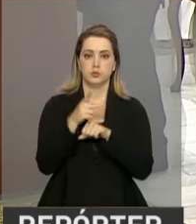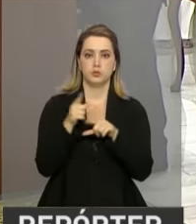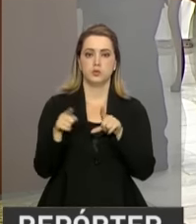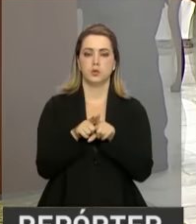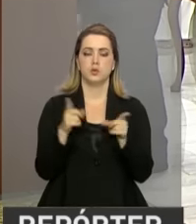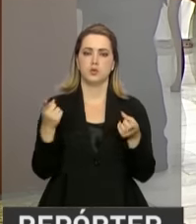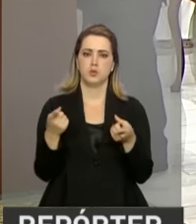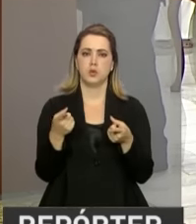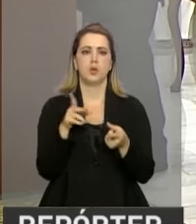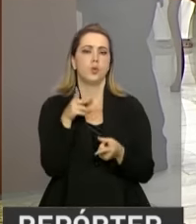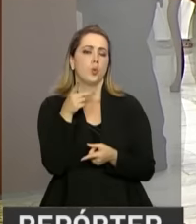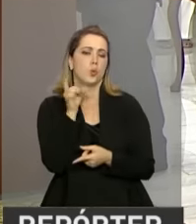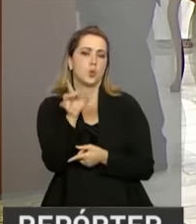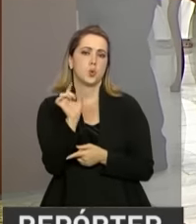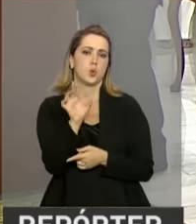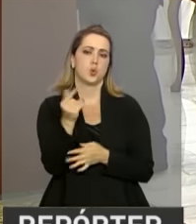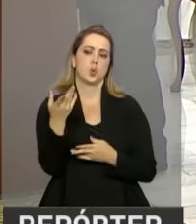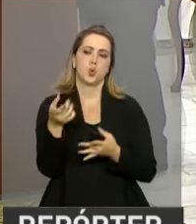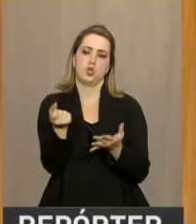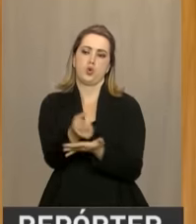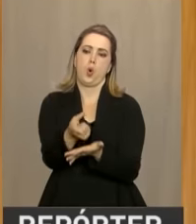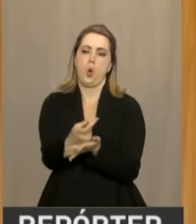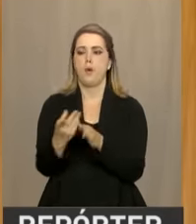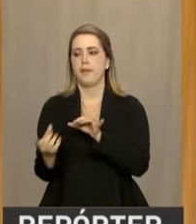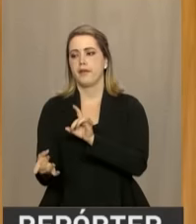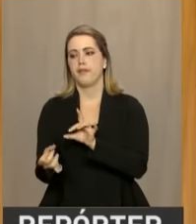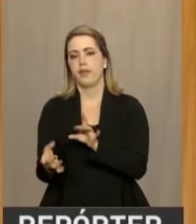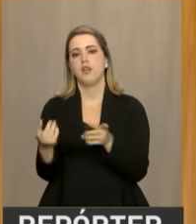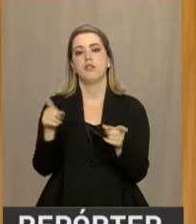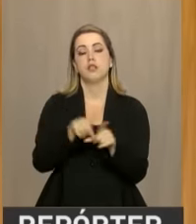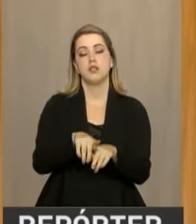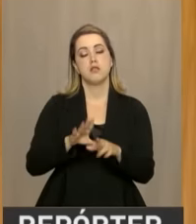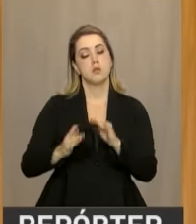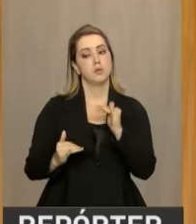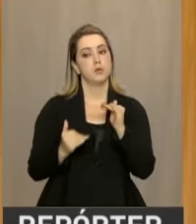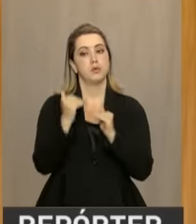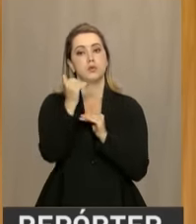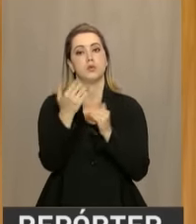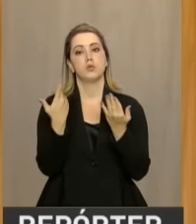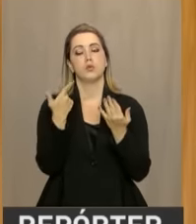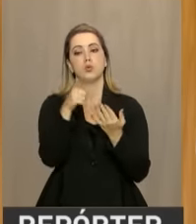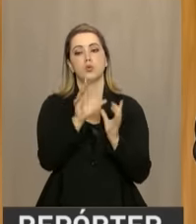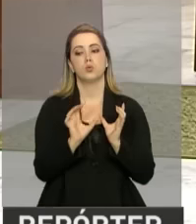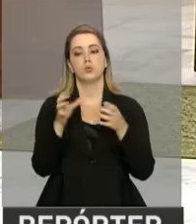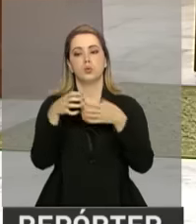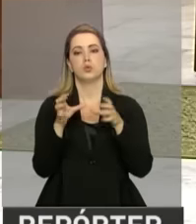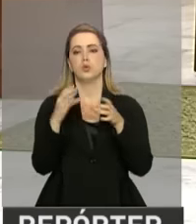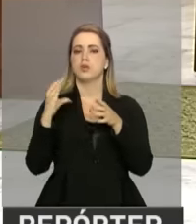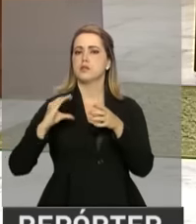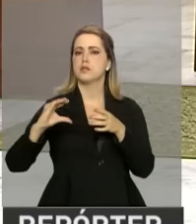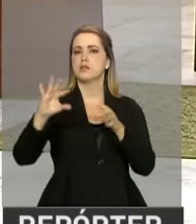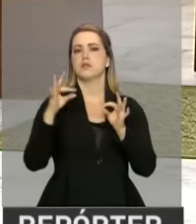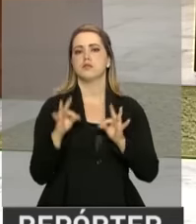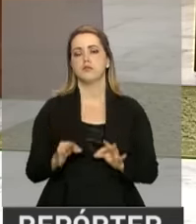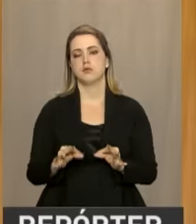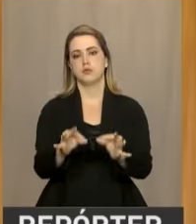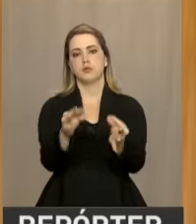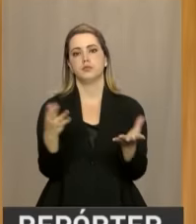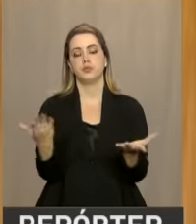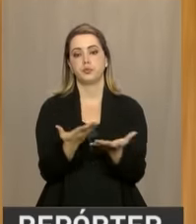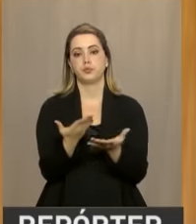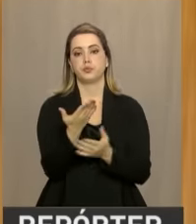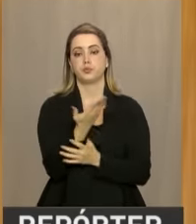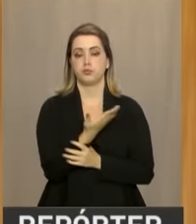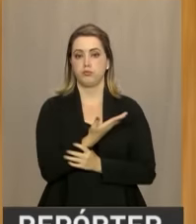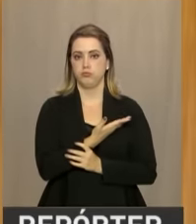falam mais apenas de comércio mas também estão dialogando no mais alto nível em outros setores como ciência e tecnologia